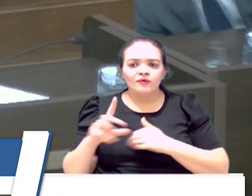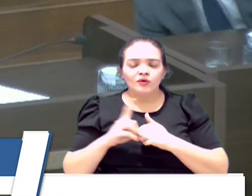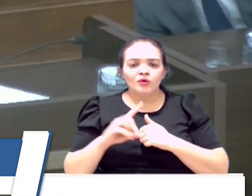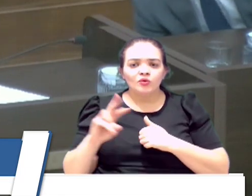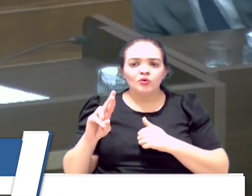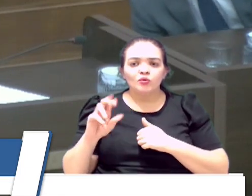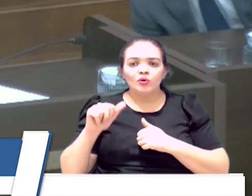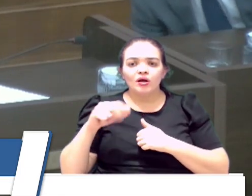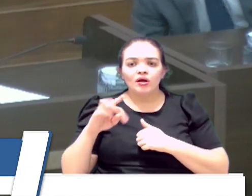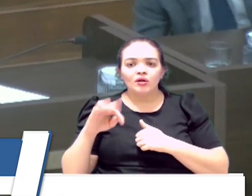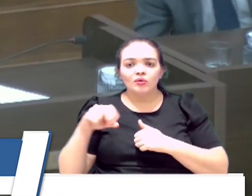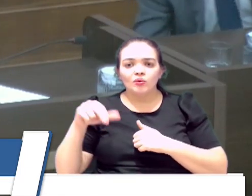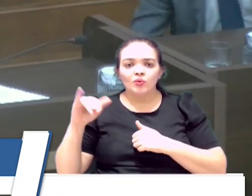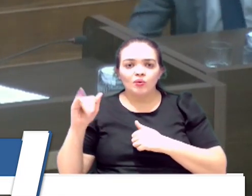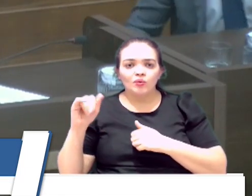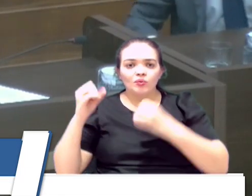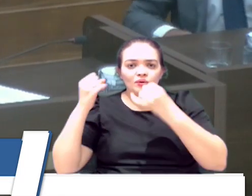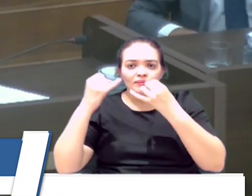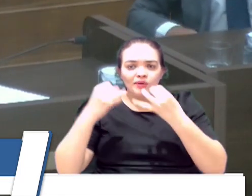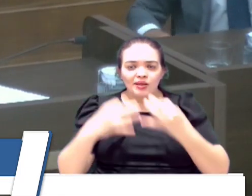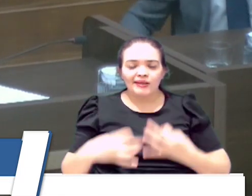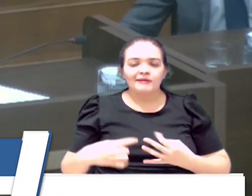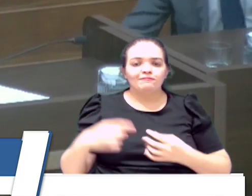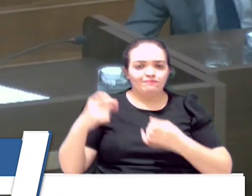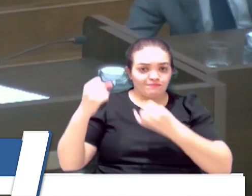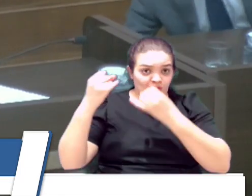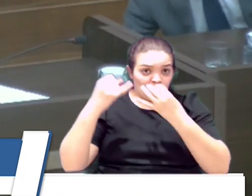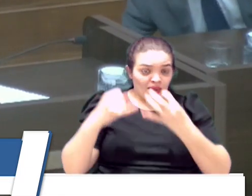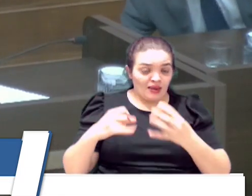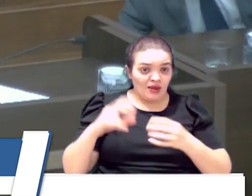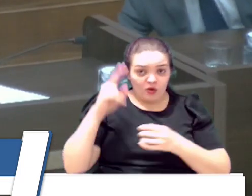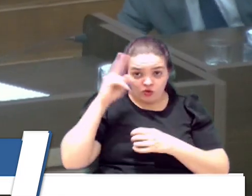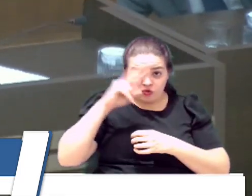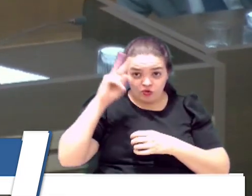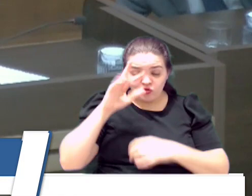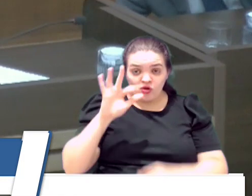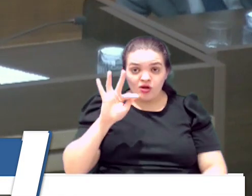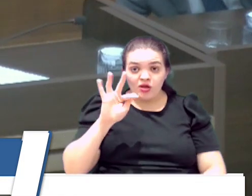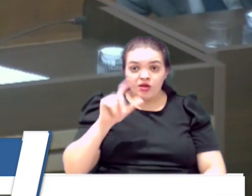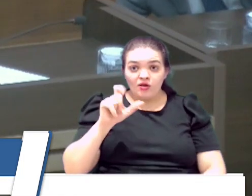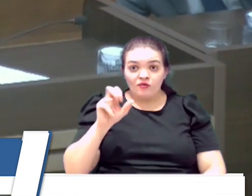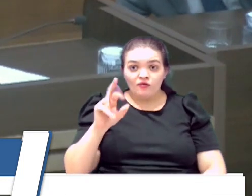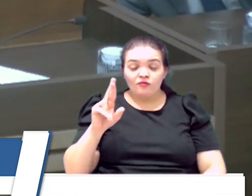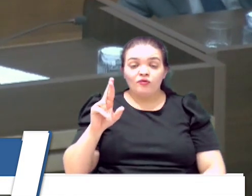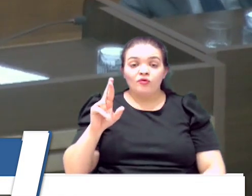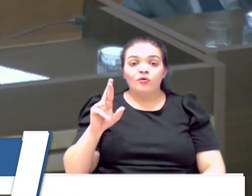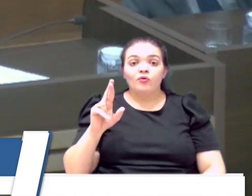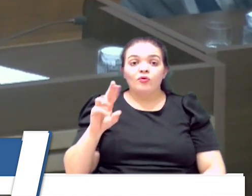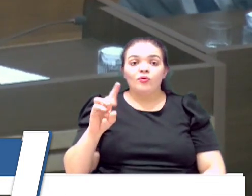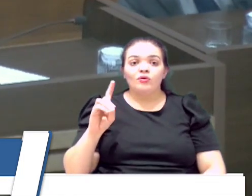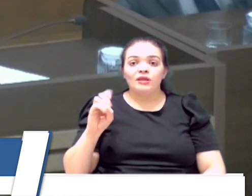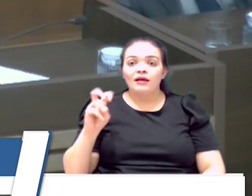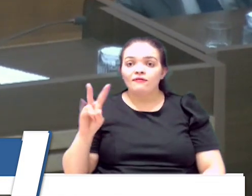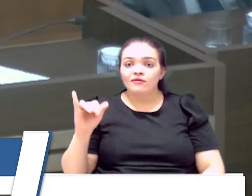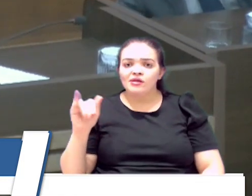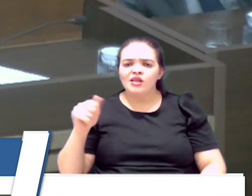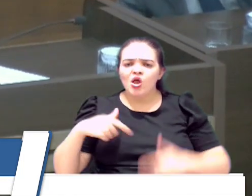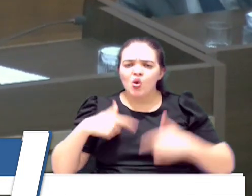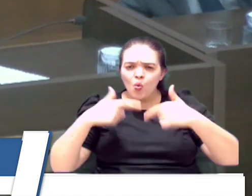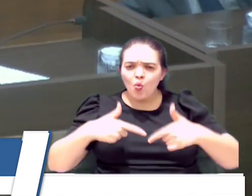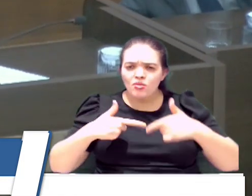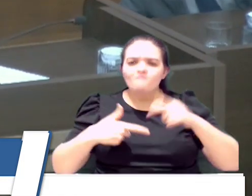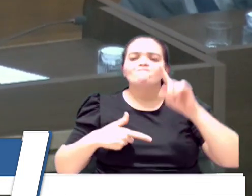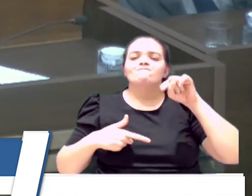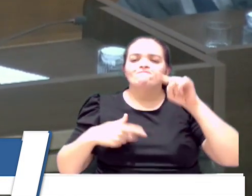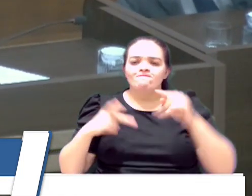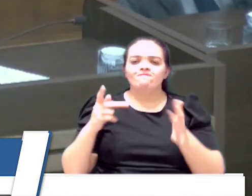Antônio falar, ele disse que a história da Flor da Vida é uma história de enfrentamentos. E é verdade. E